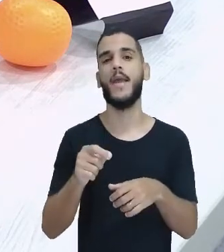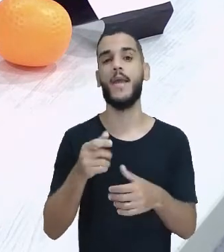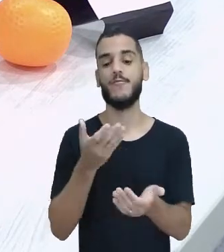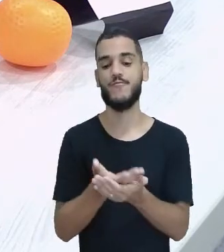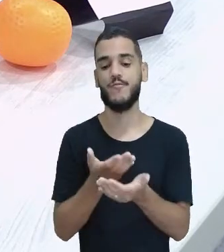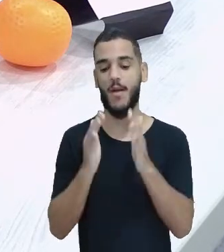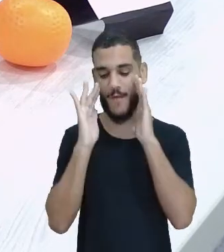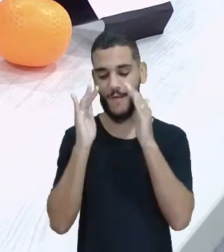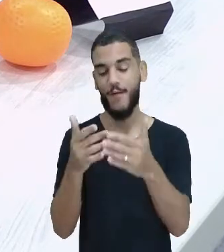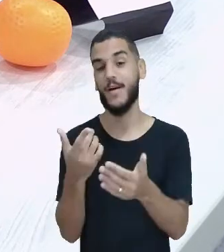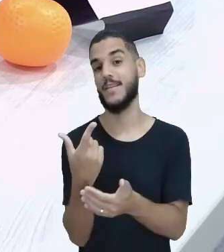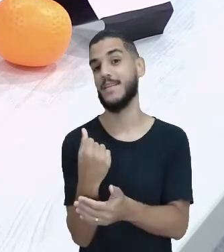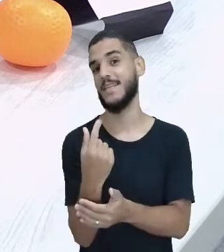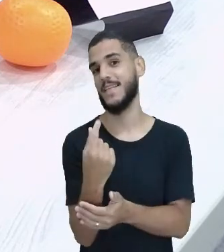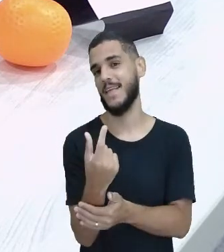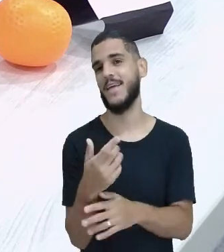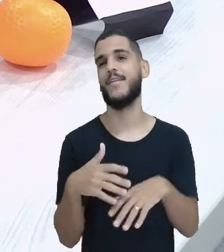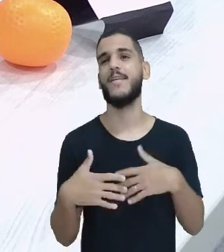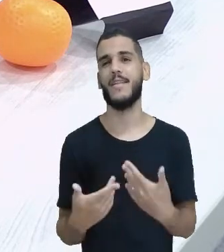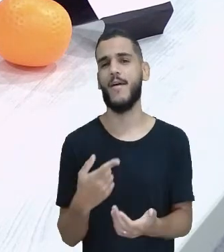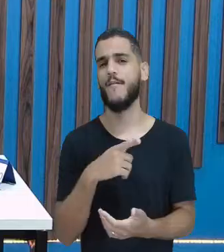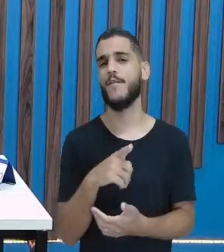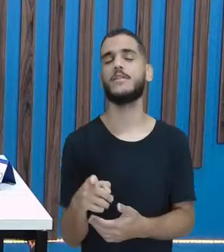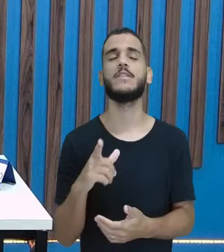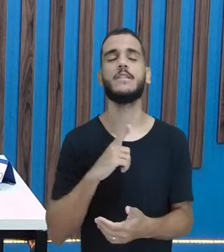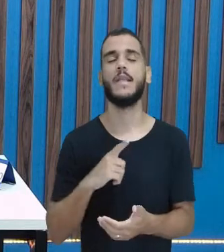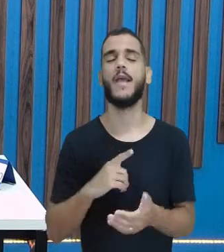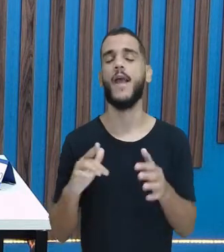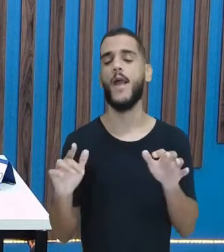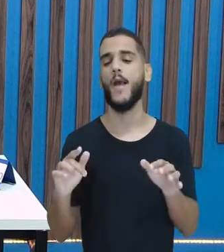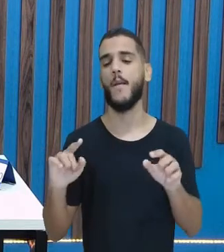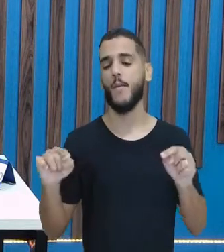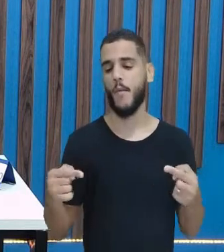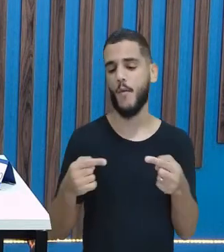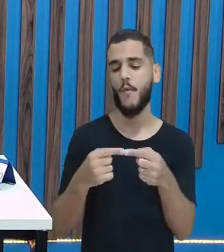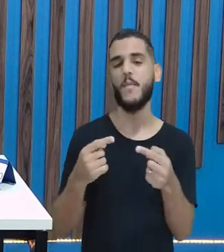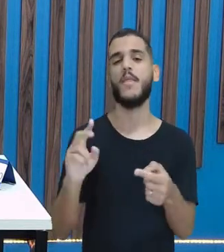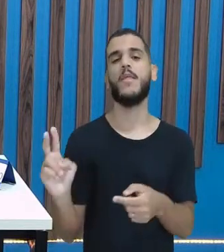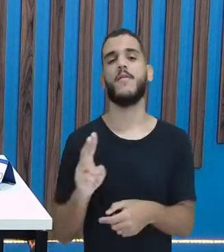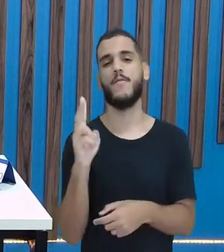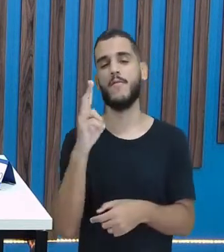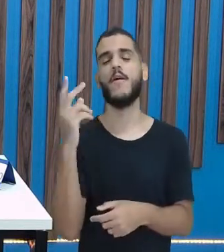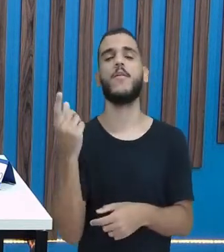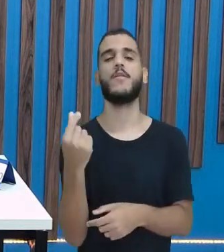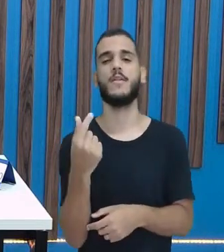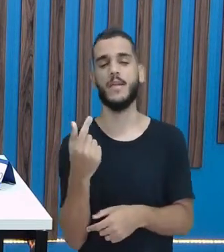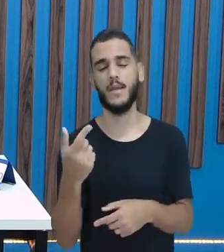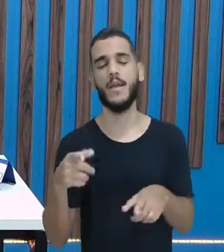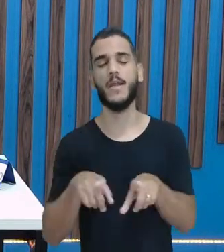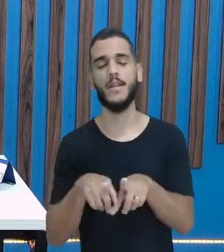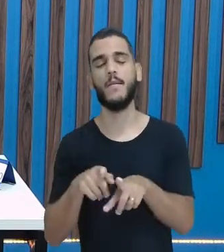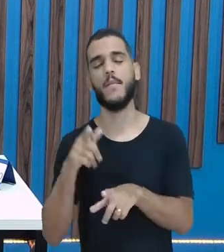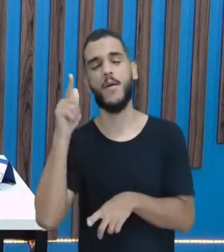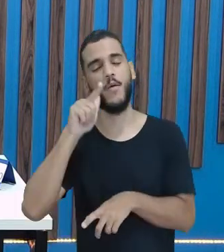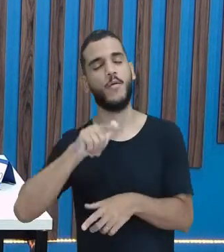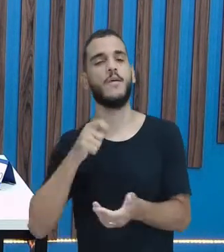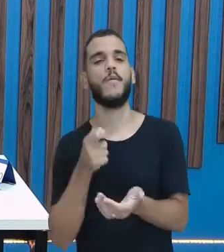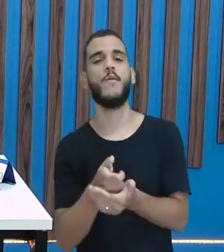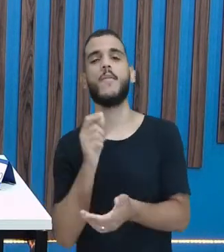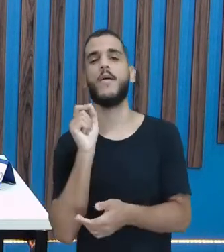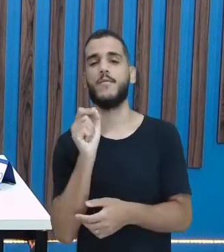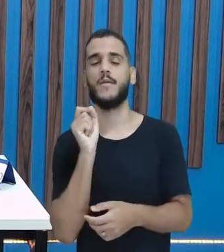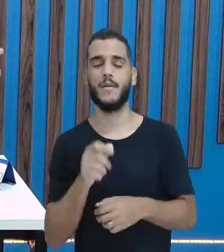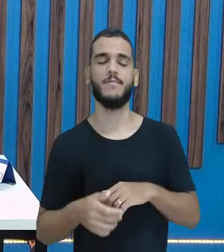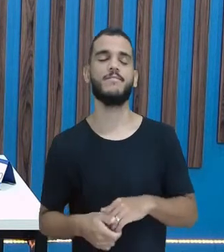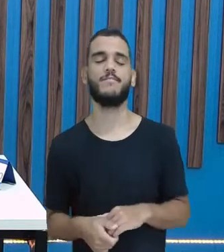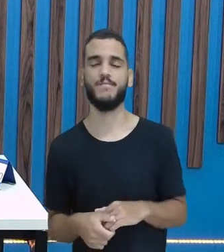dinheiro, porque assim vocês vão estar fazendo essa relação do valor monetário, né? E o que é que você consegue comprar com esse